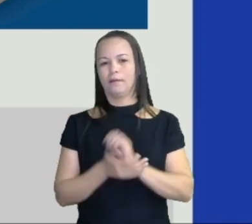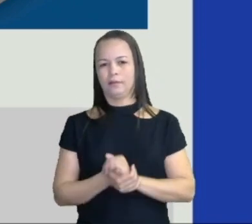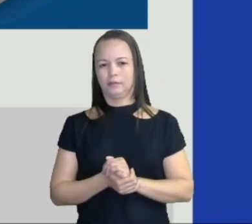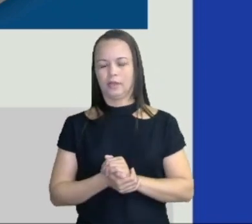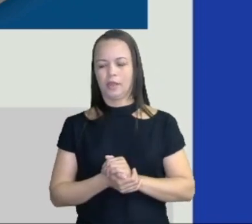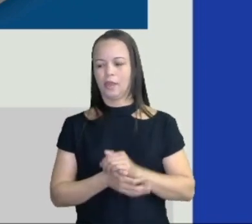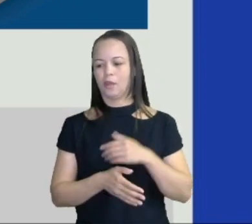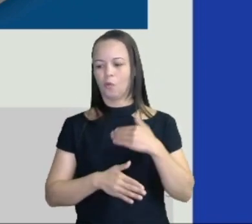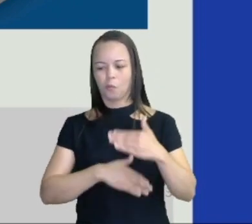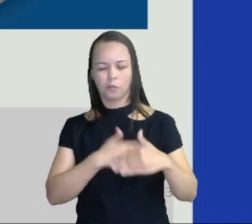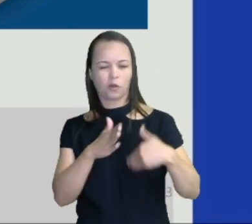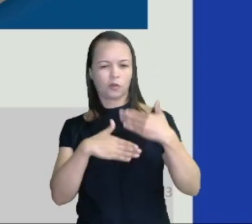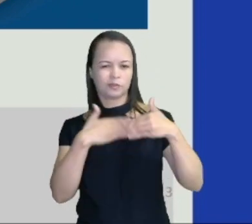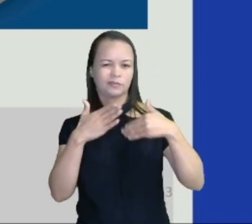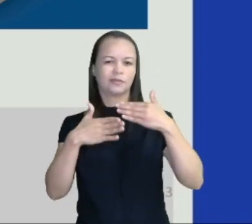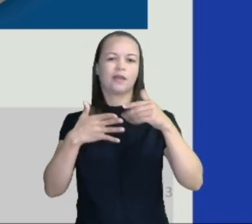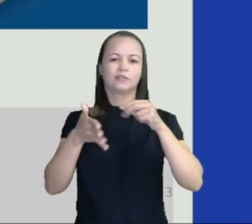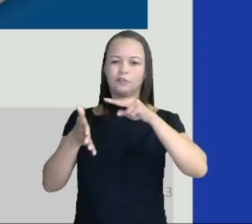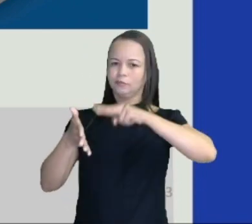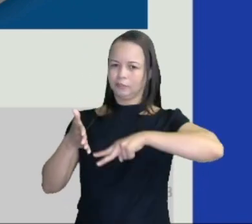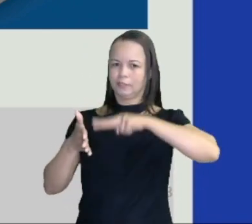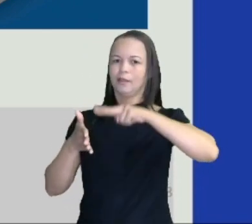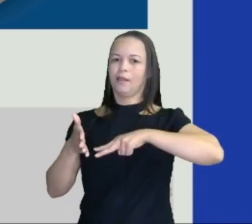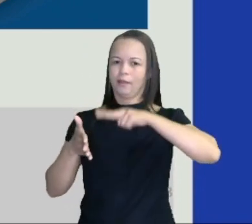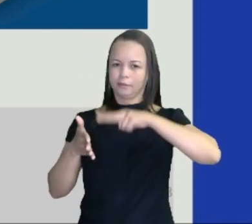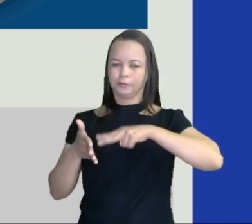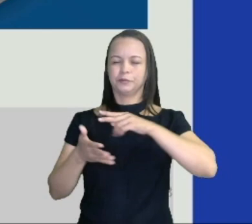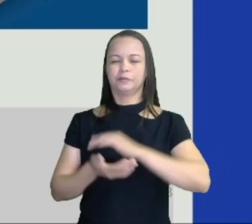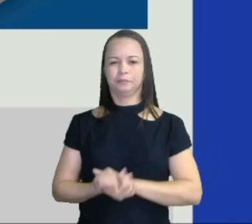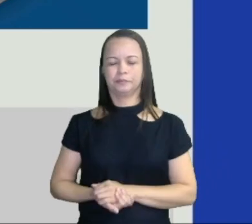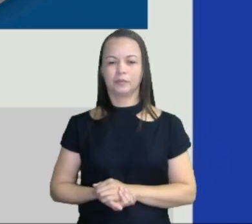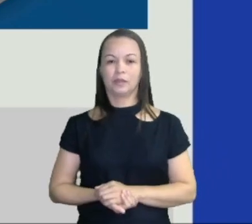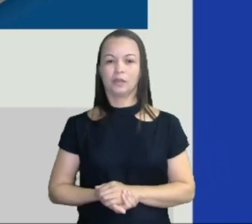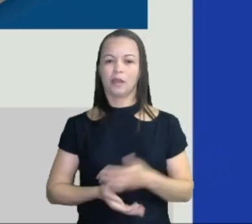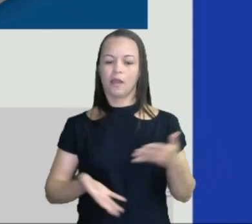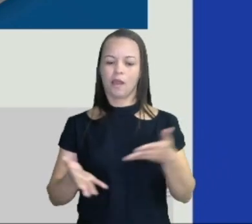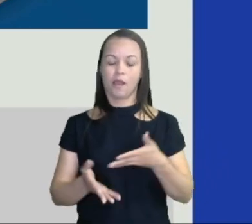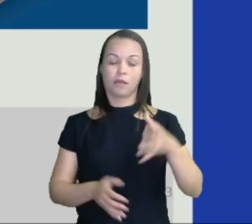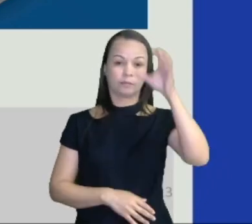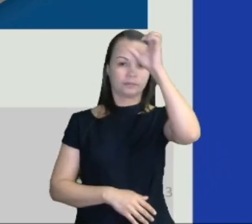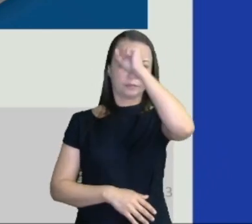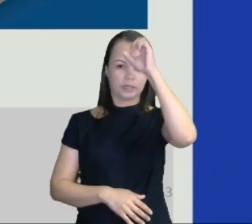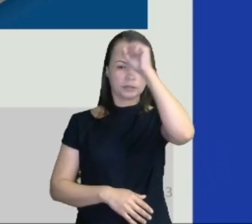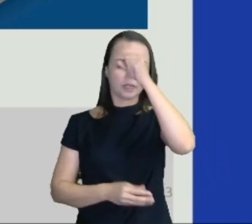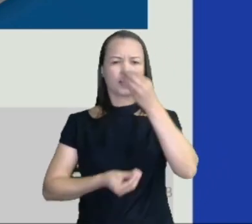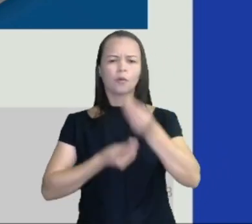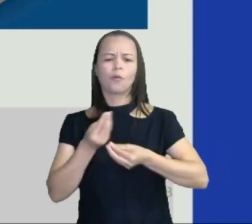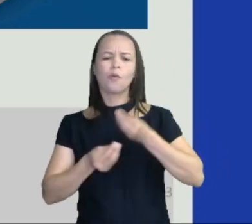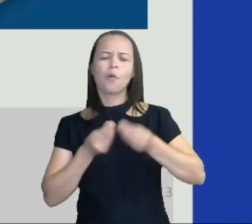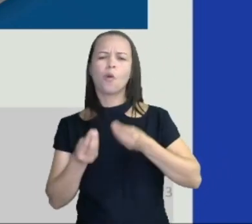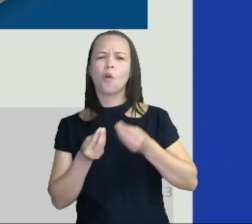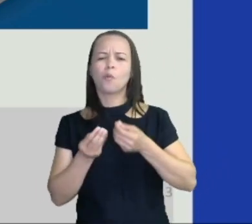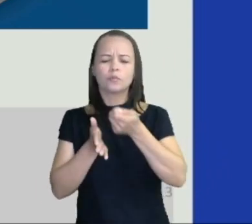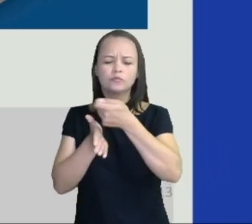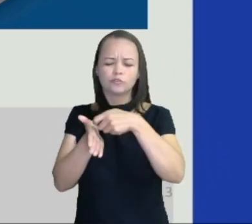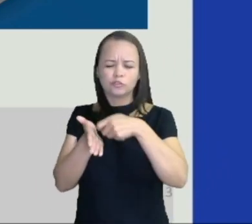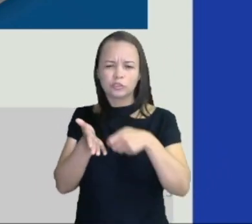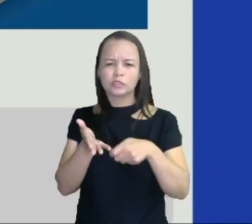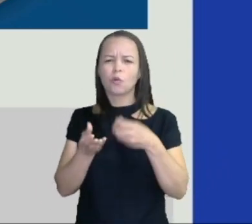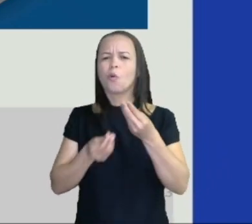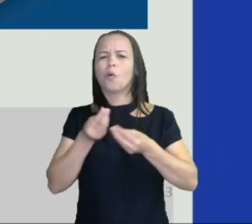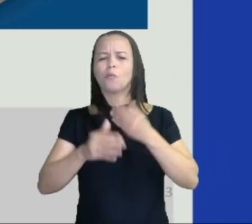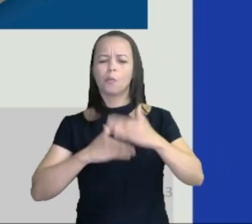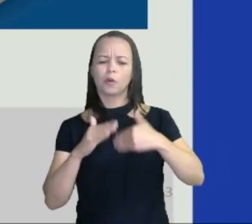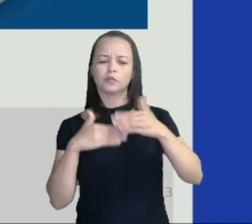de leitura, certo? Vamos aprender como é descrito, como é feito esse processo de